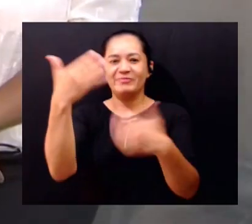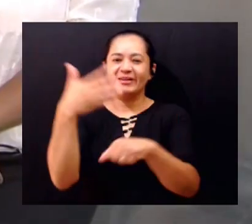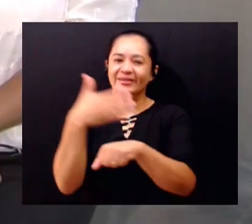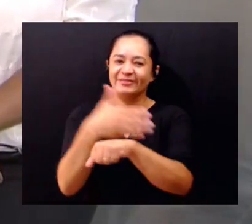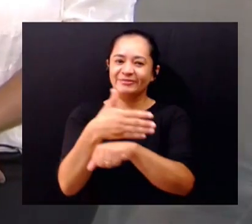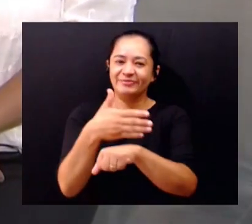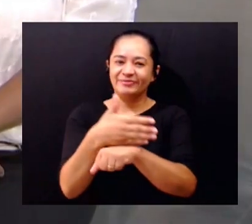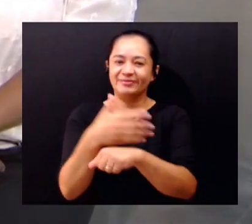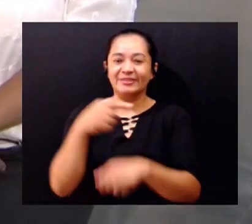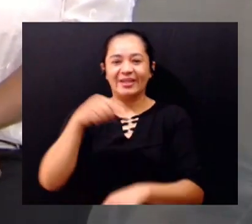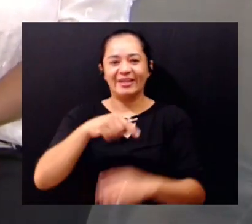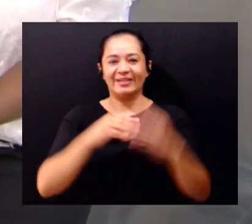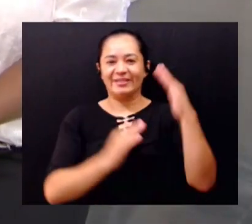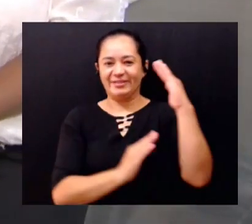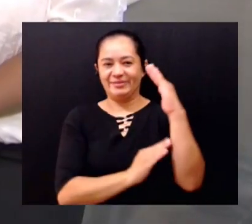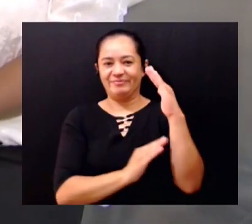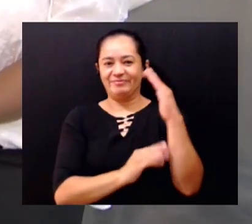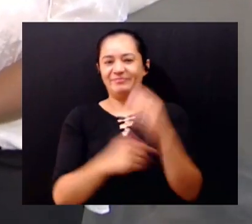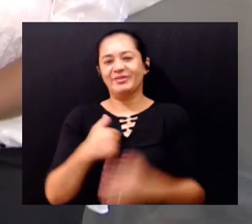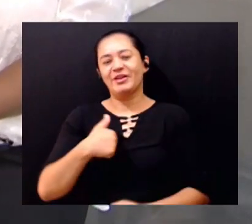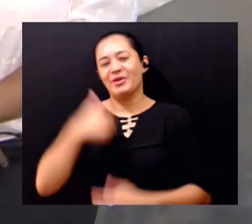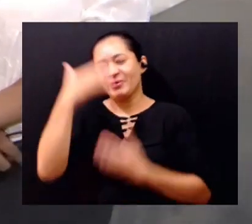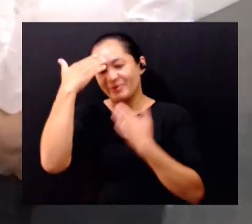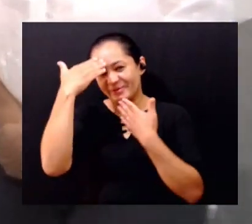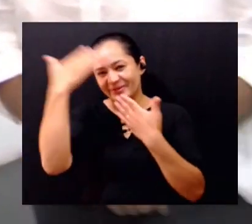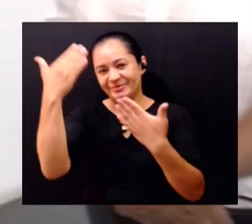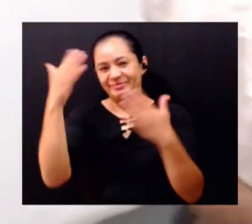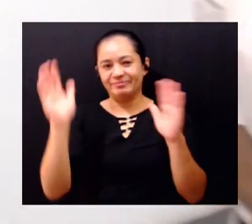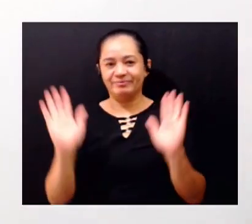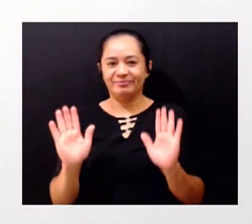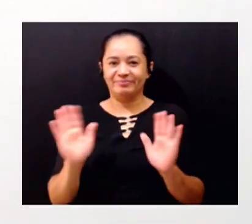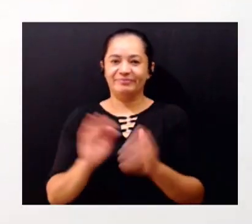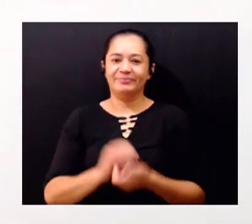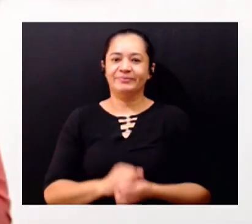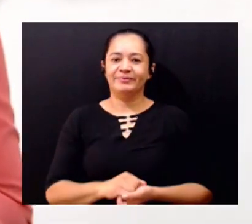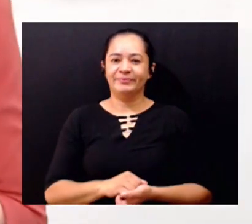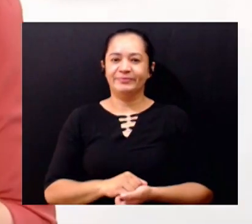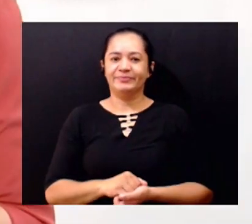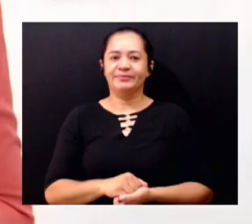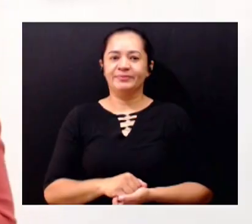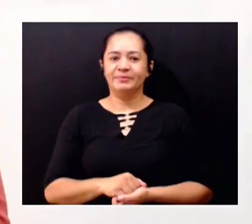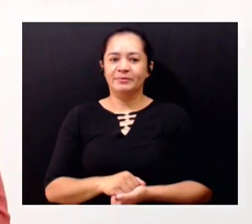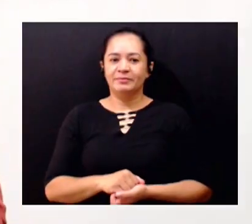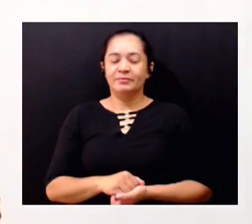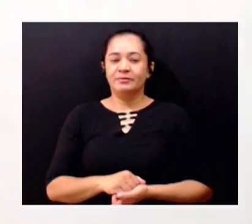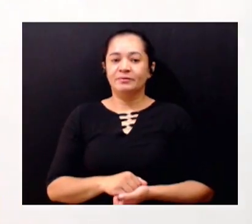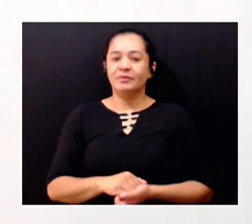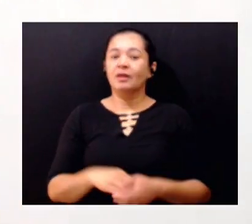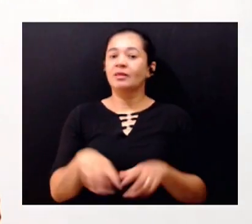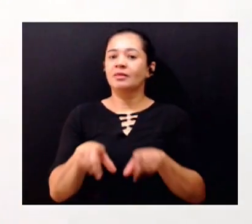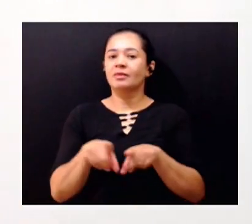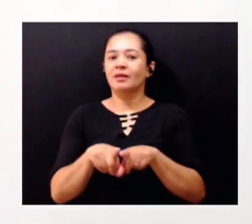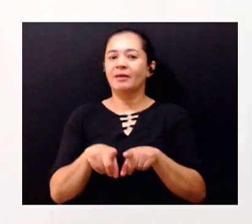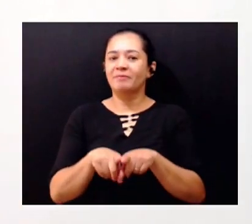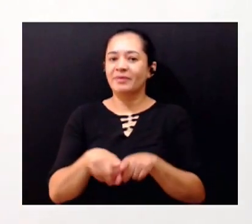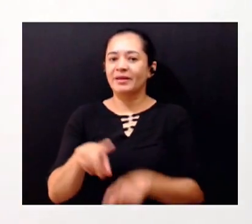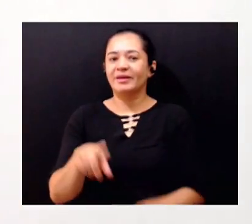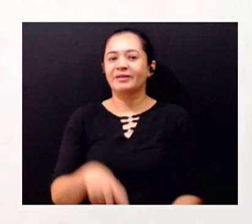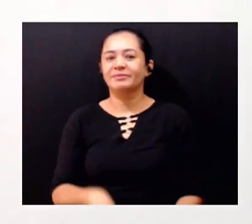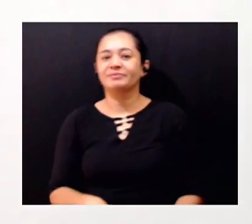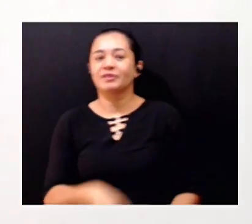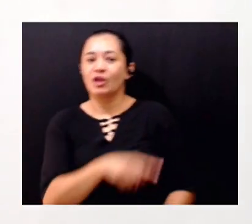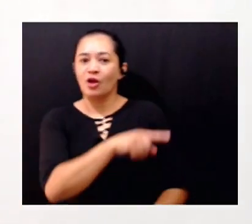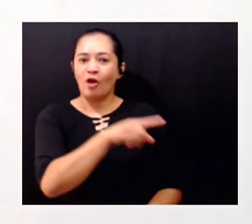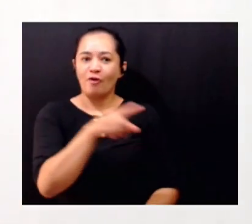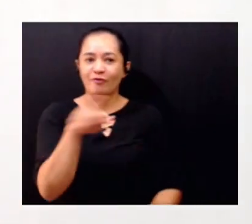Estúdio Câmara. Obrigada, eu que agradeço. Obrigado mesmo. Lembrando então, Rúbia, para o pessoal de casa, que a